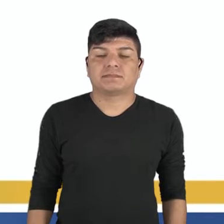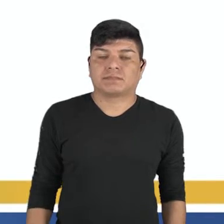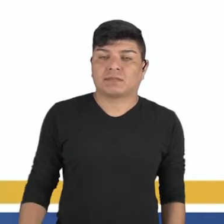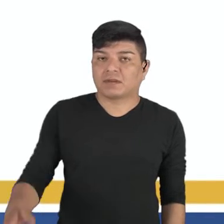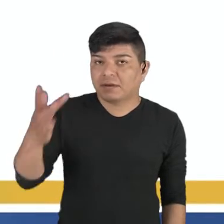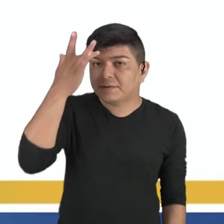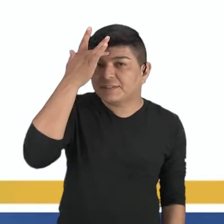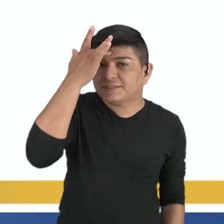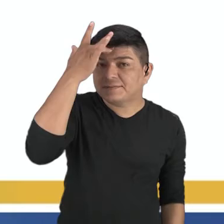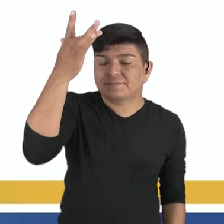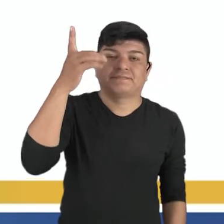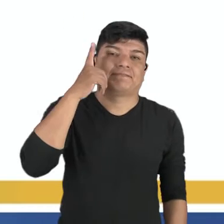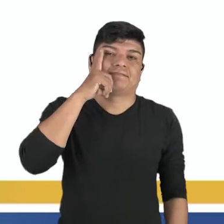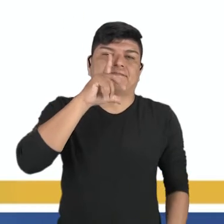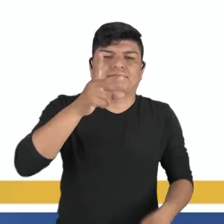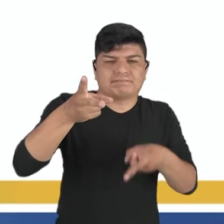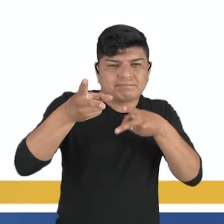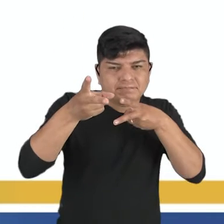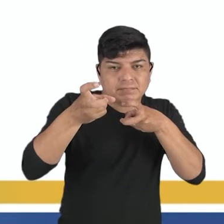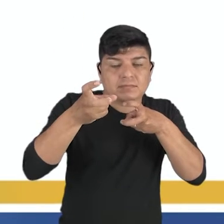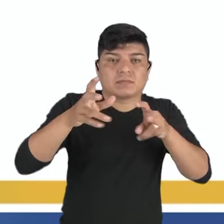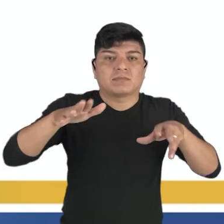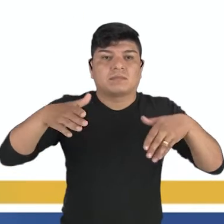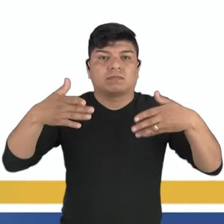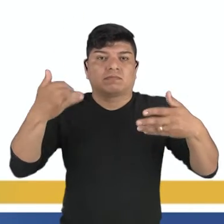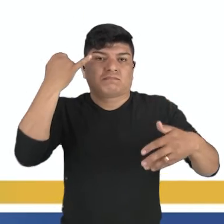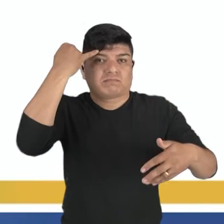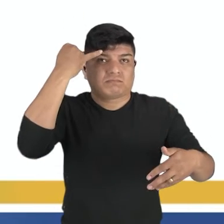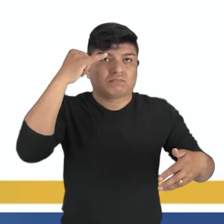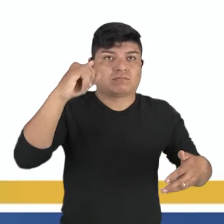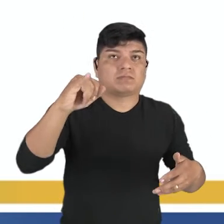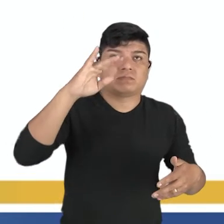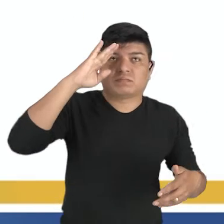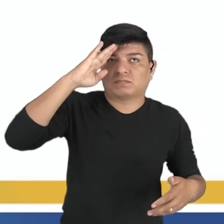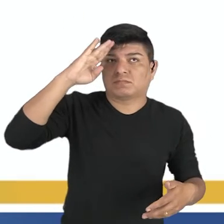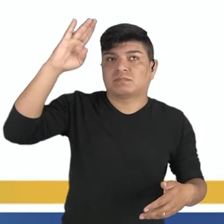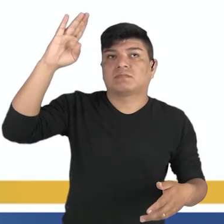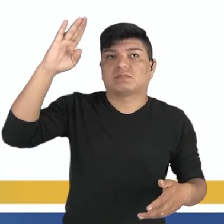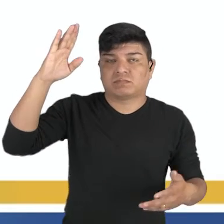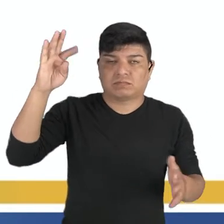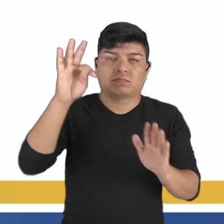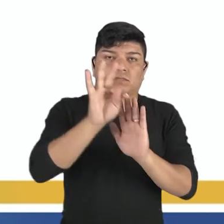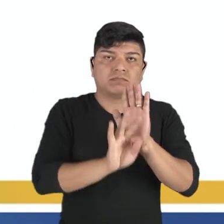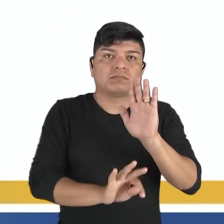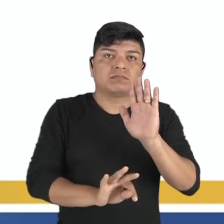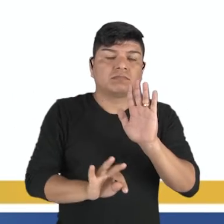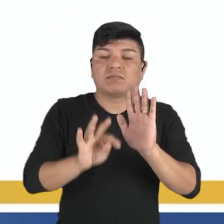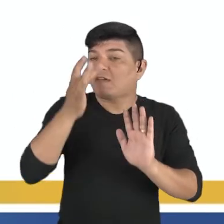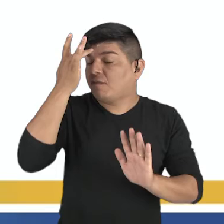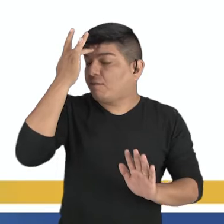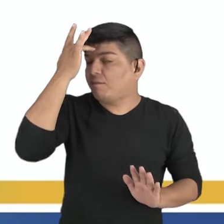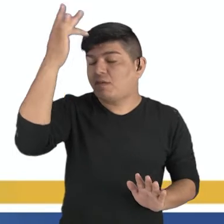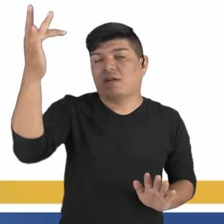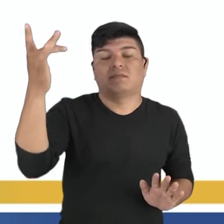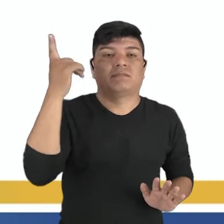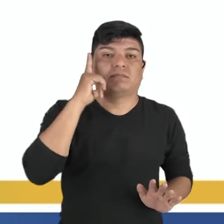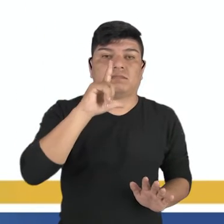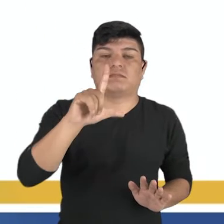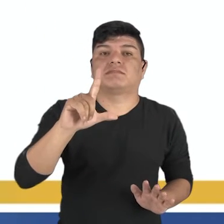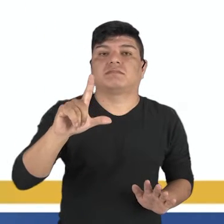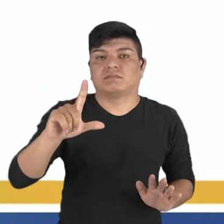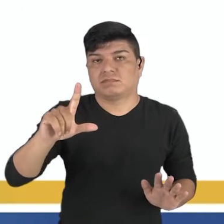Facilmente a gente consegue, né, identificar qual a ideia principal dele. Facilmente a gente